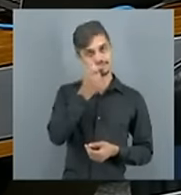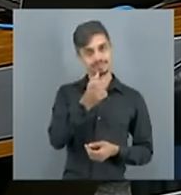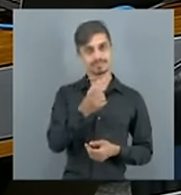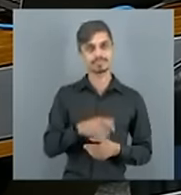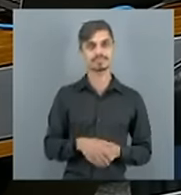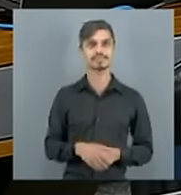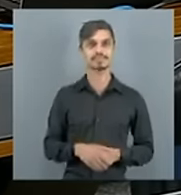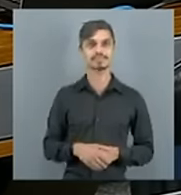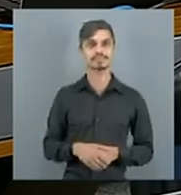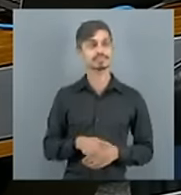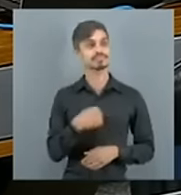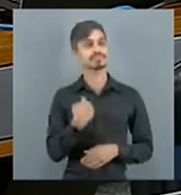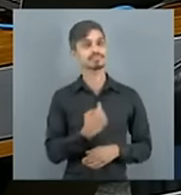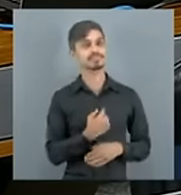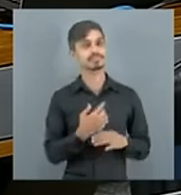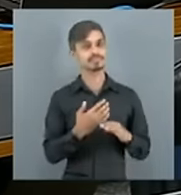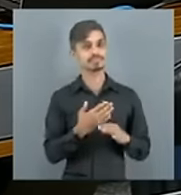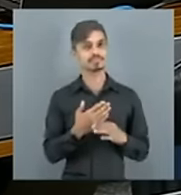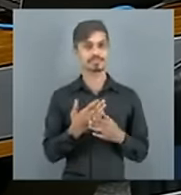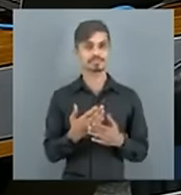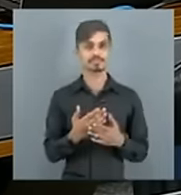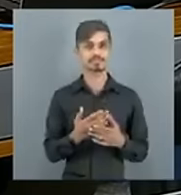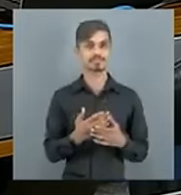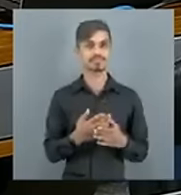para concluir, Cajuru, pois aqui não, as minhas perguntas.